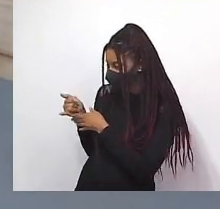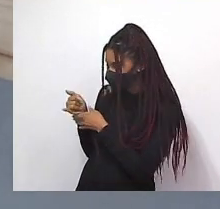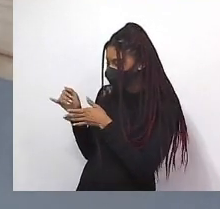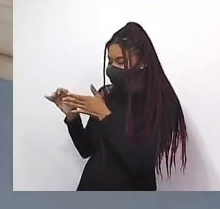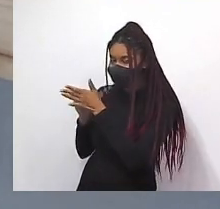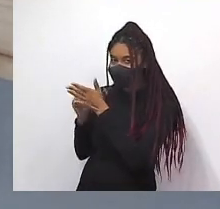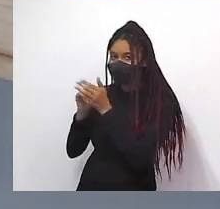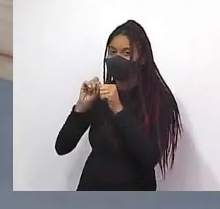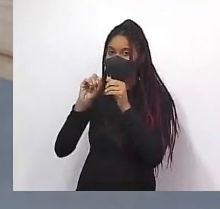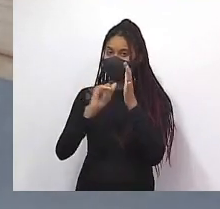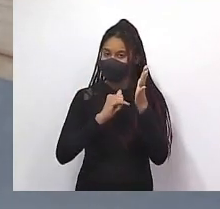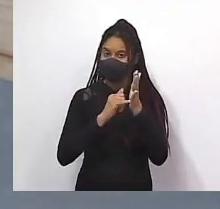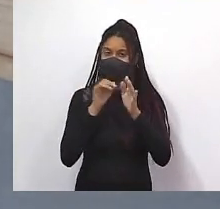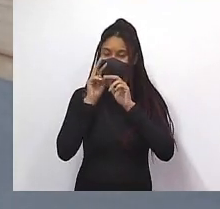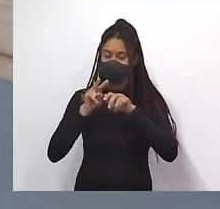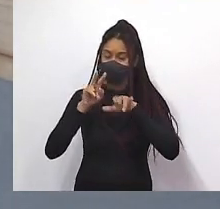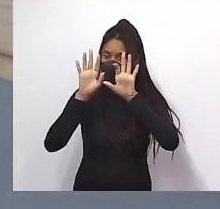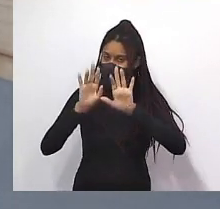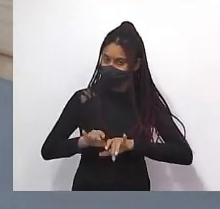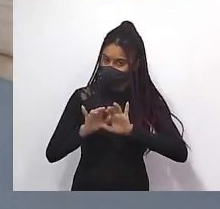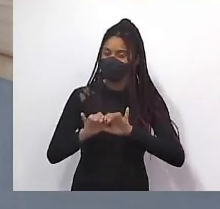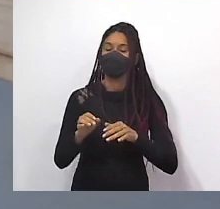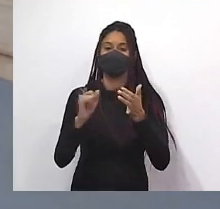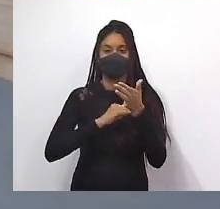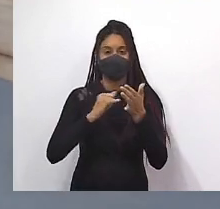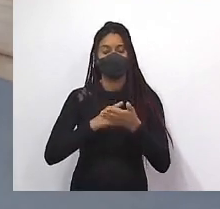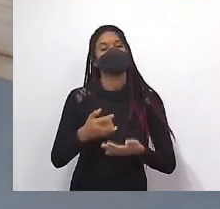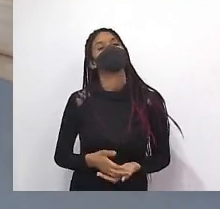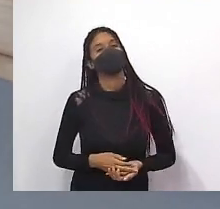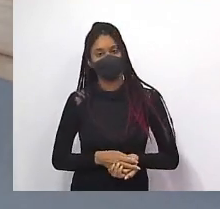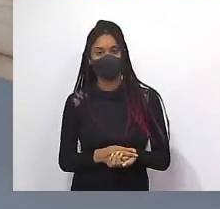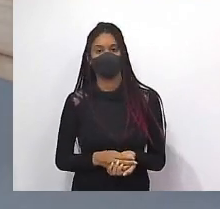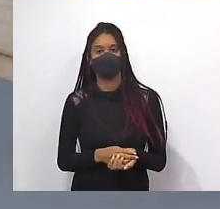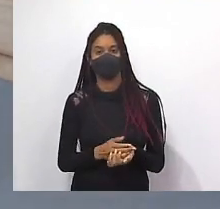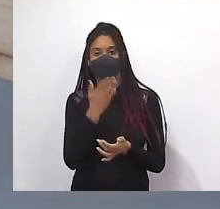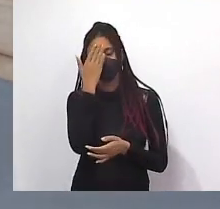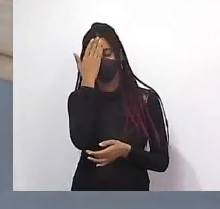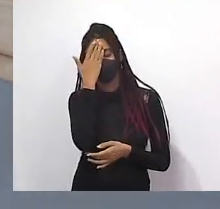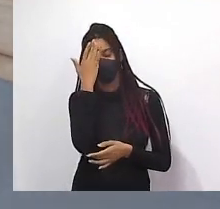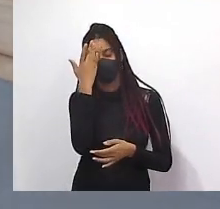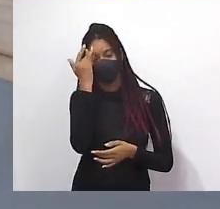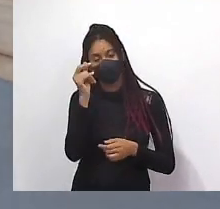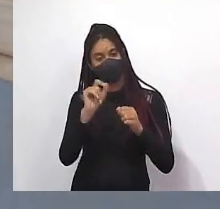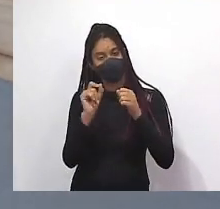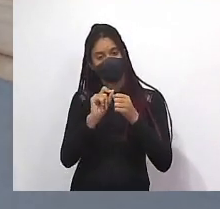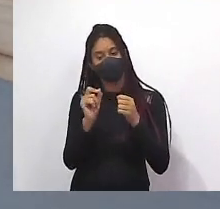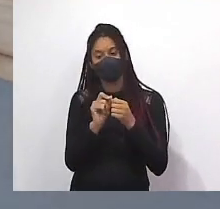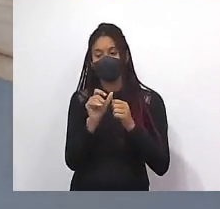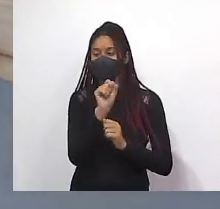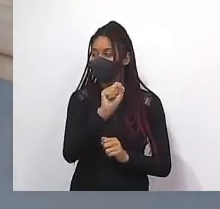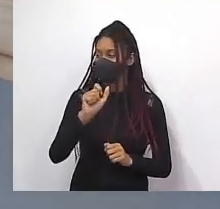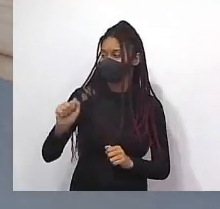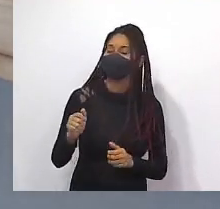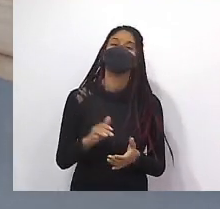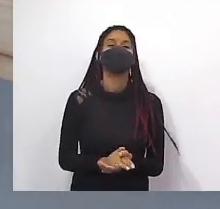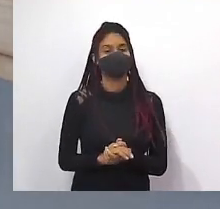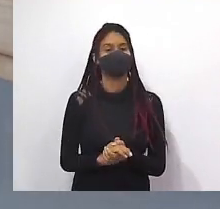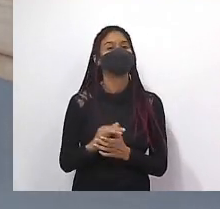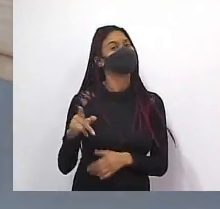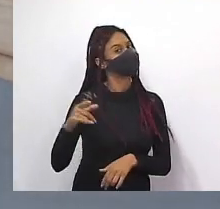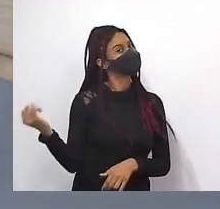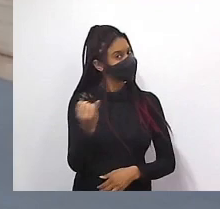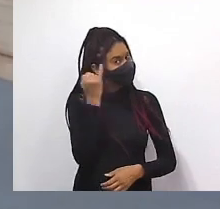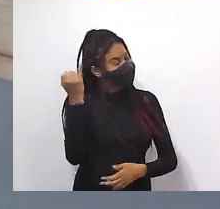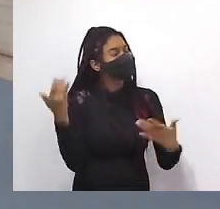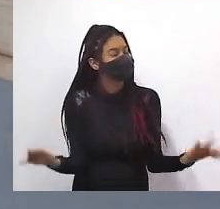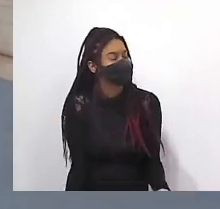para que vocês possam ter acesso direto à página de inscrição e lá vocês vão fazer a inscrição para o vestibular seriado da UPE. Importantíssimo,